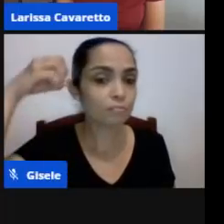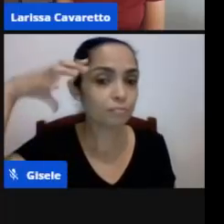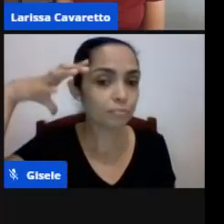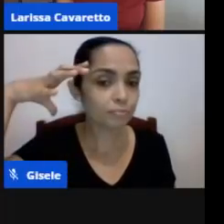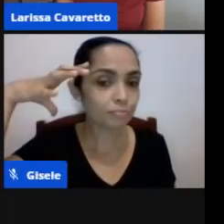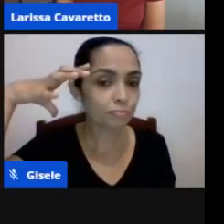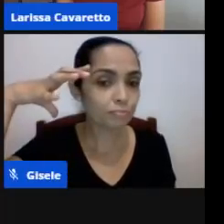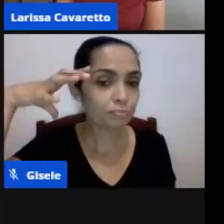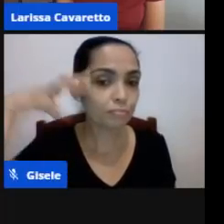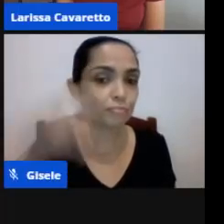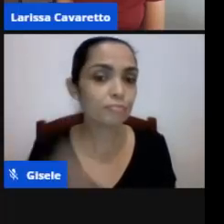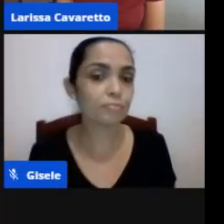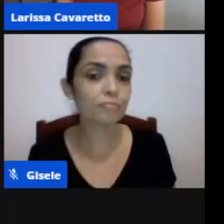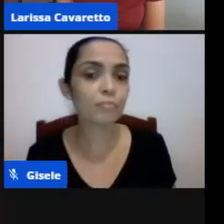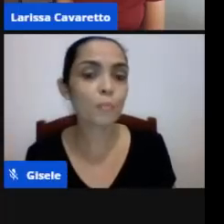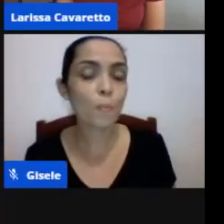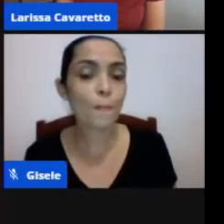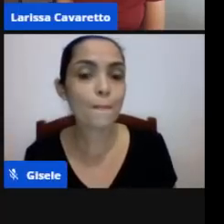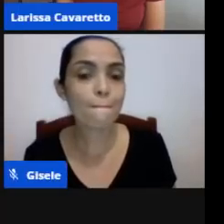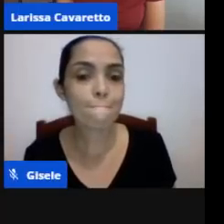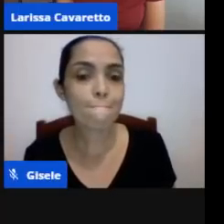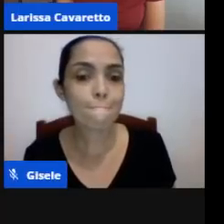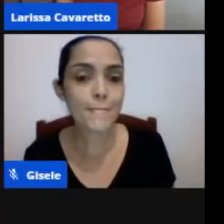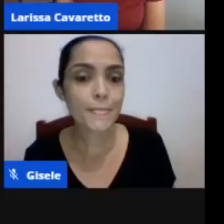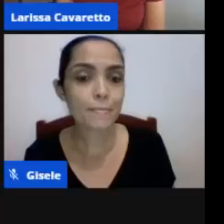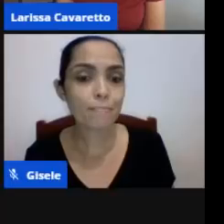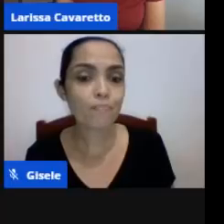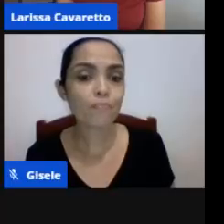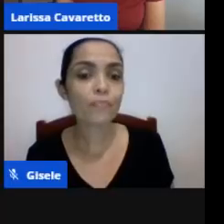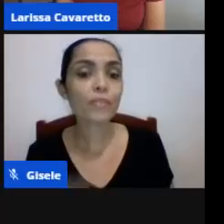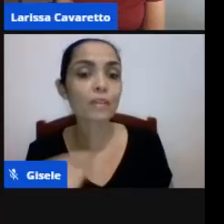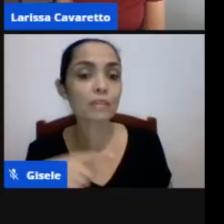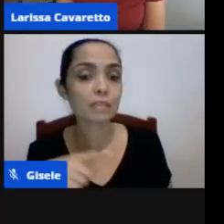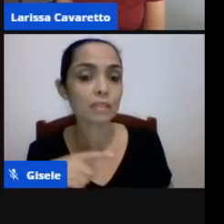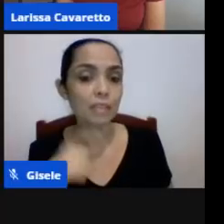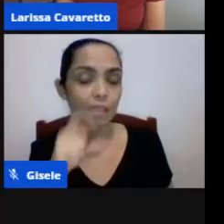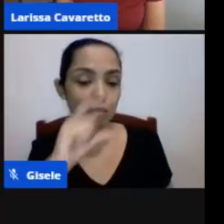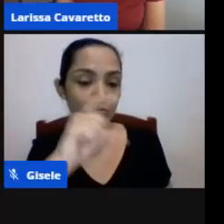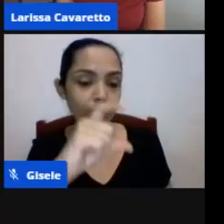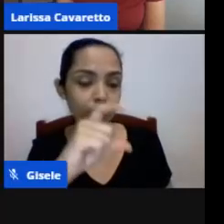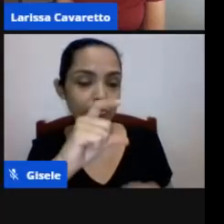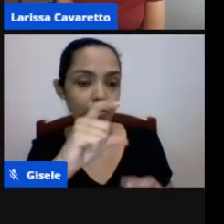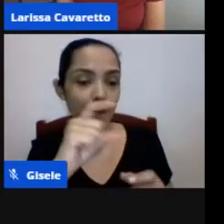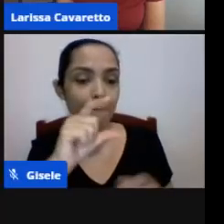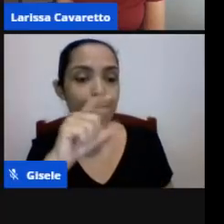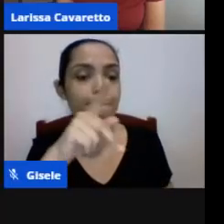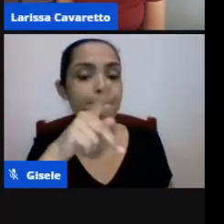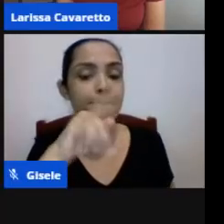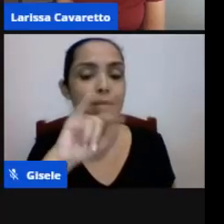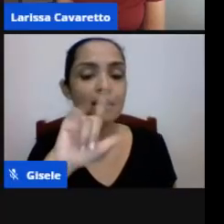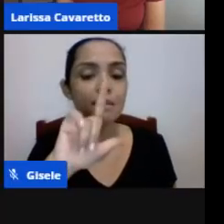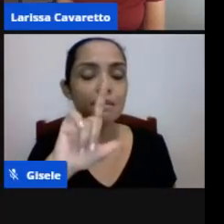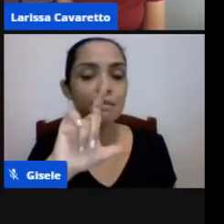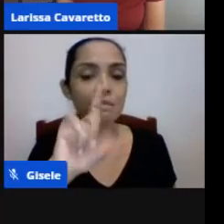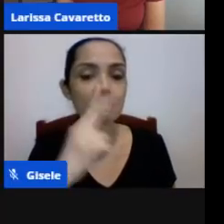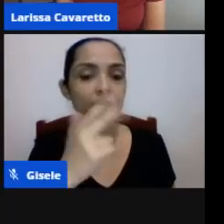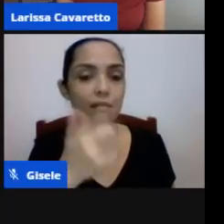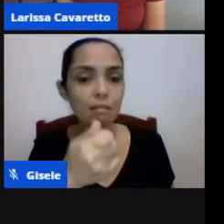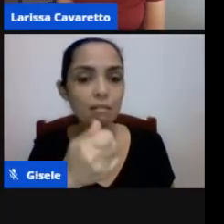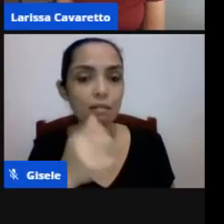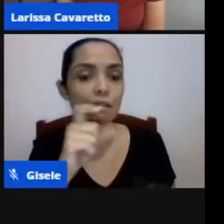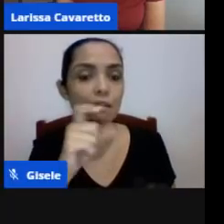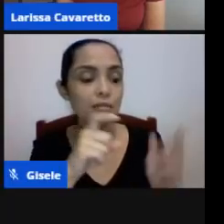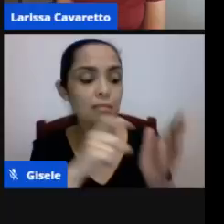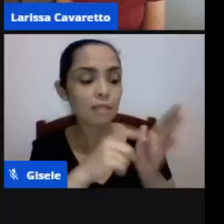Esse modelo possui ainda uma bateria de 9 volts e alguns modelos são a pilha. Importante verificar